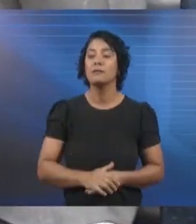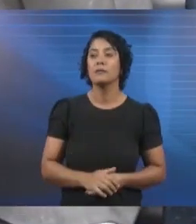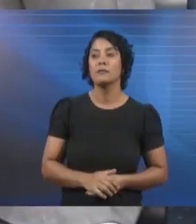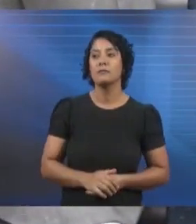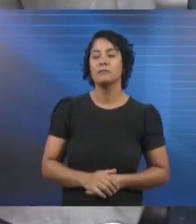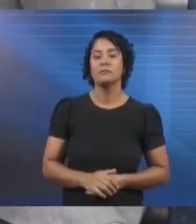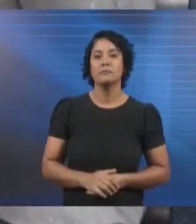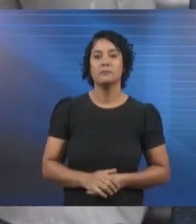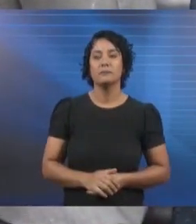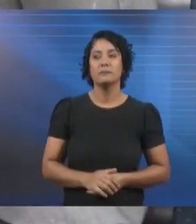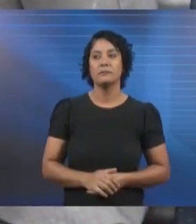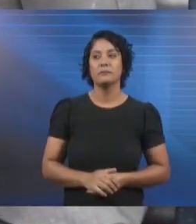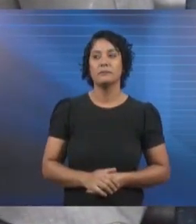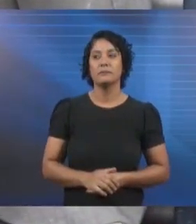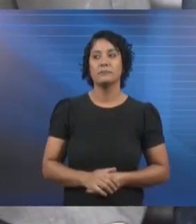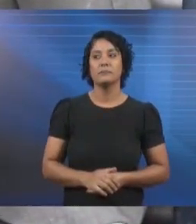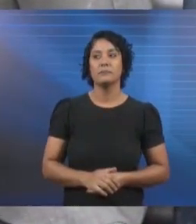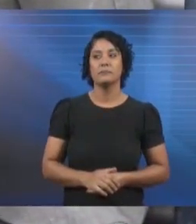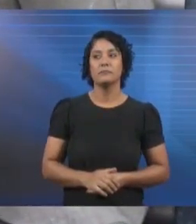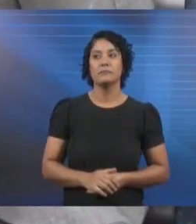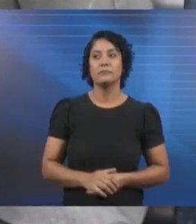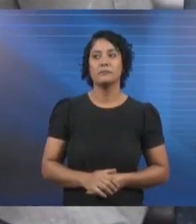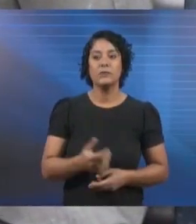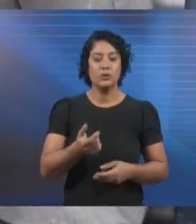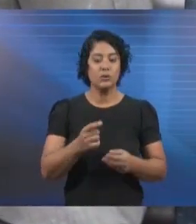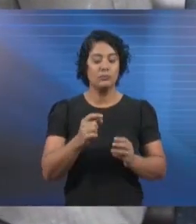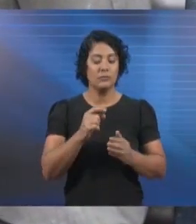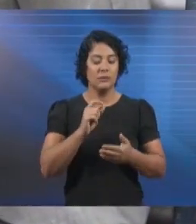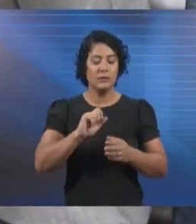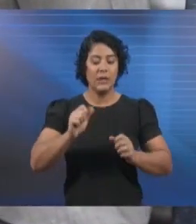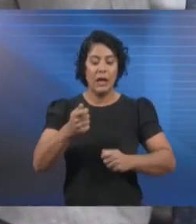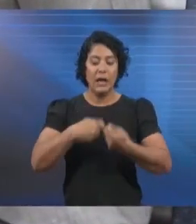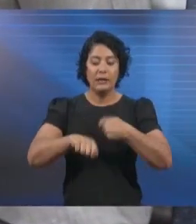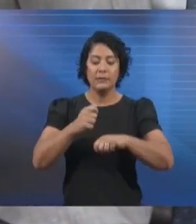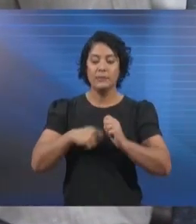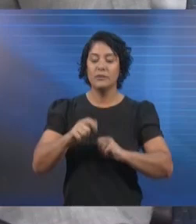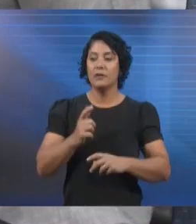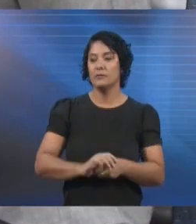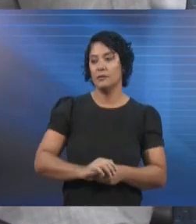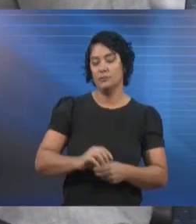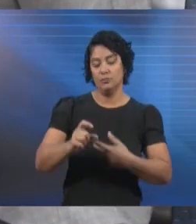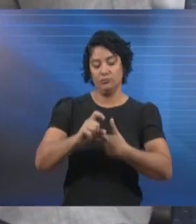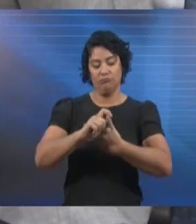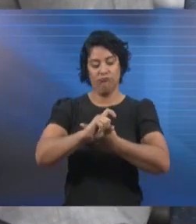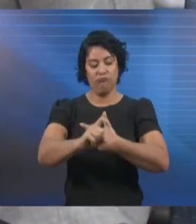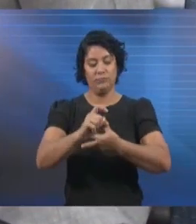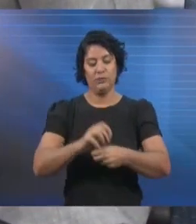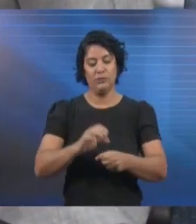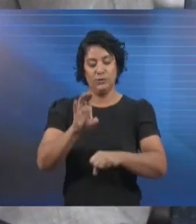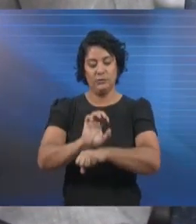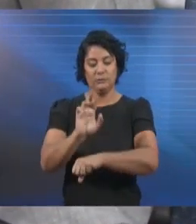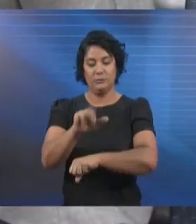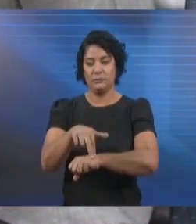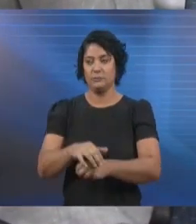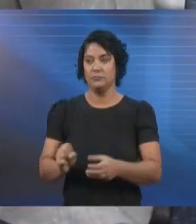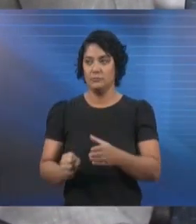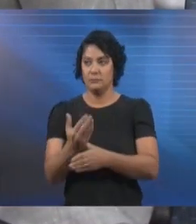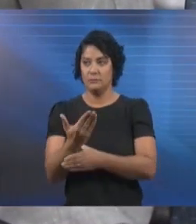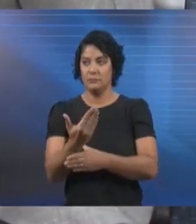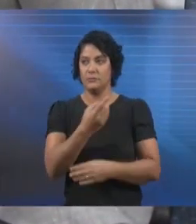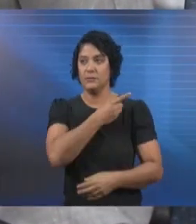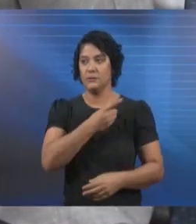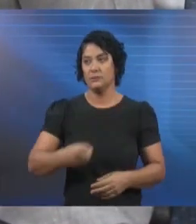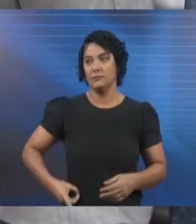disponíveis n nos certames realizados no âmbito da administração direta do Poder Executivo do Estado do Rio Grande do Norte iniciativa